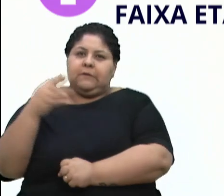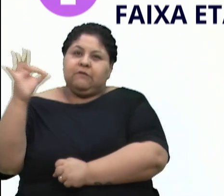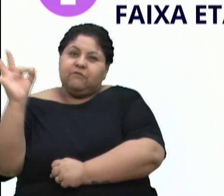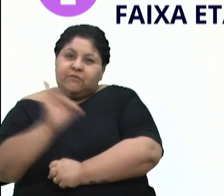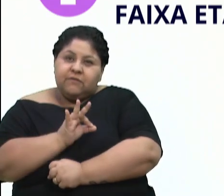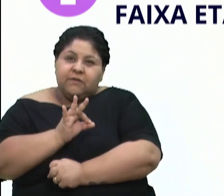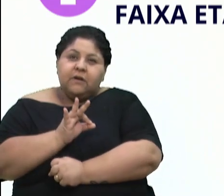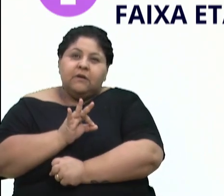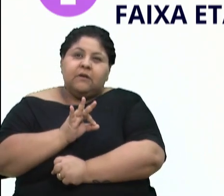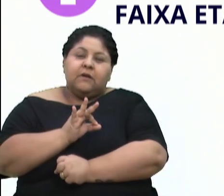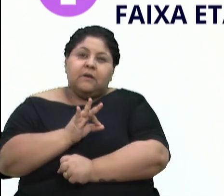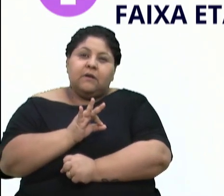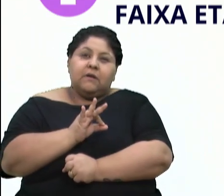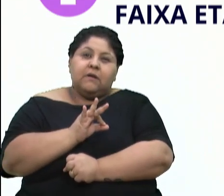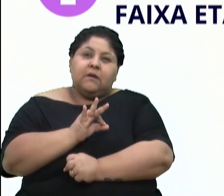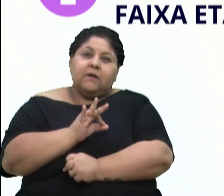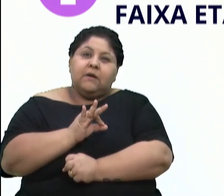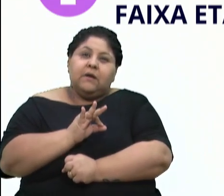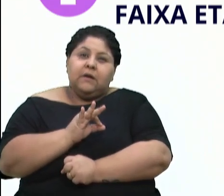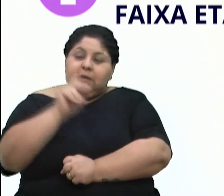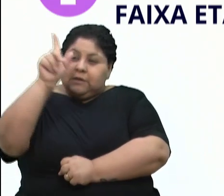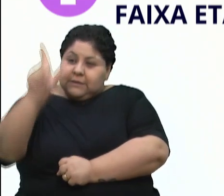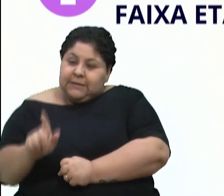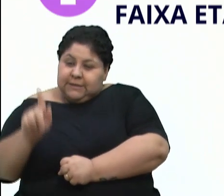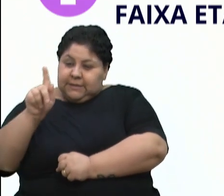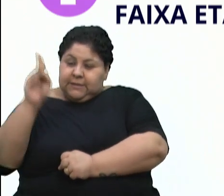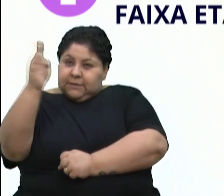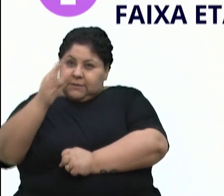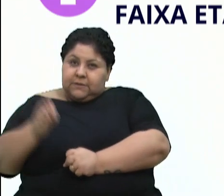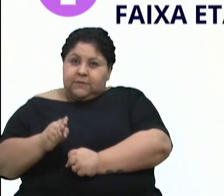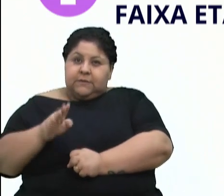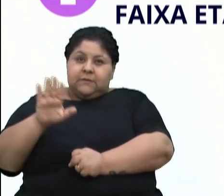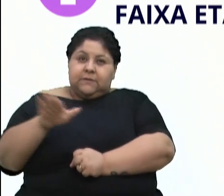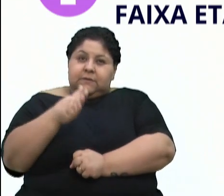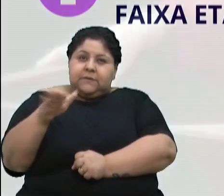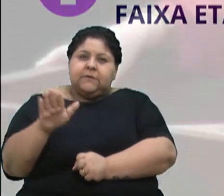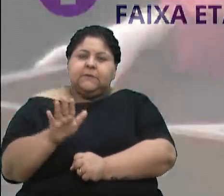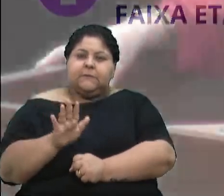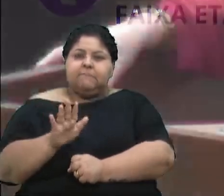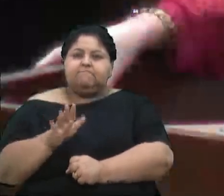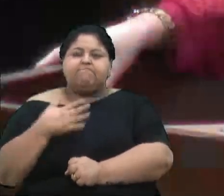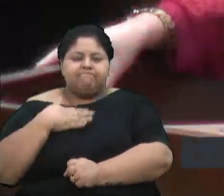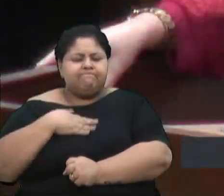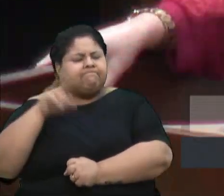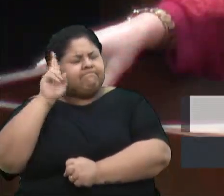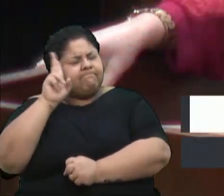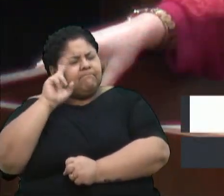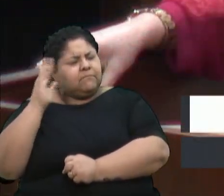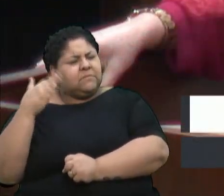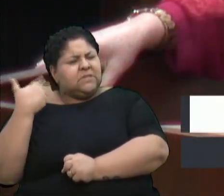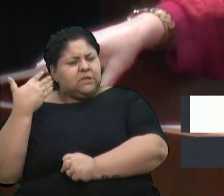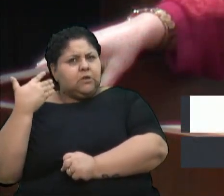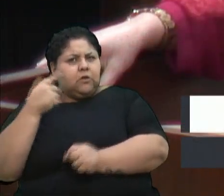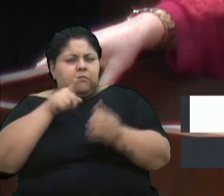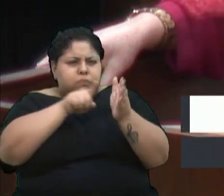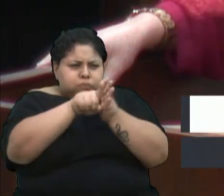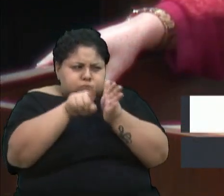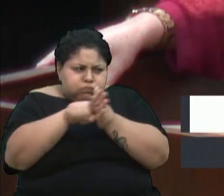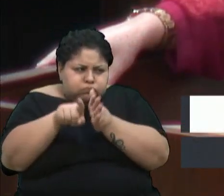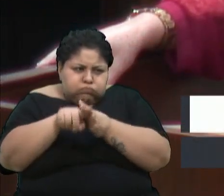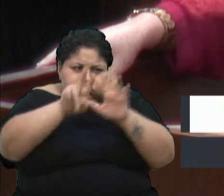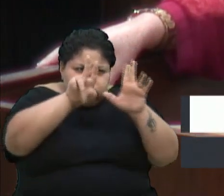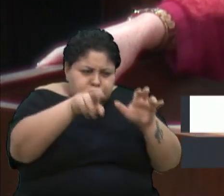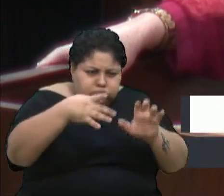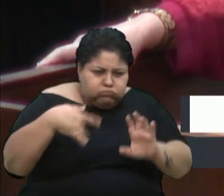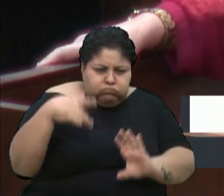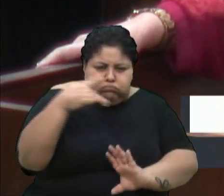83% desta população na faixa etária. Eu lembro quando se faz a pesquisa sobre a saúde,